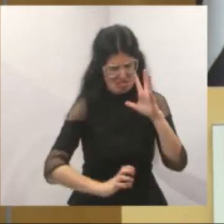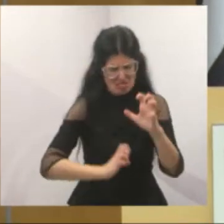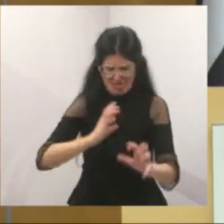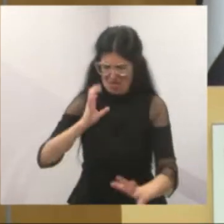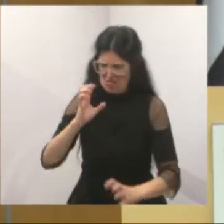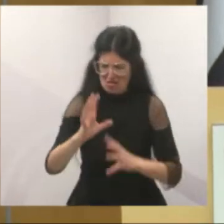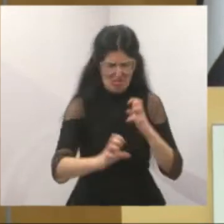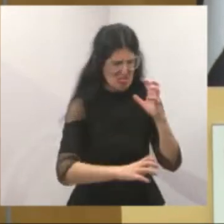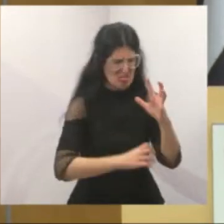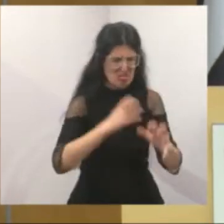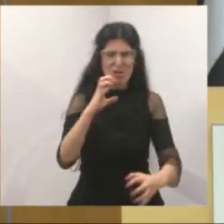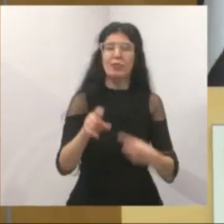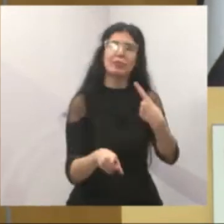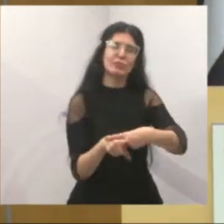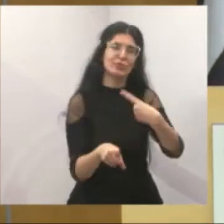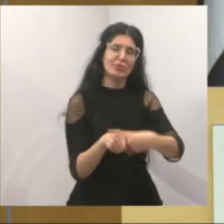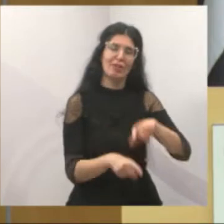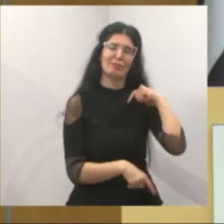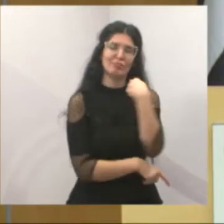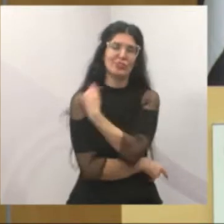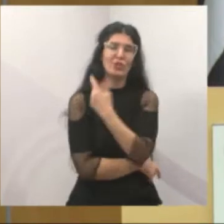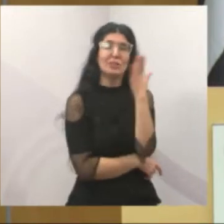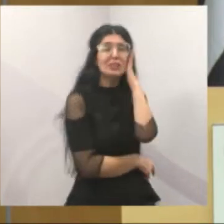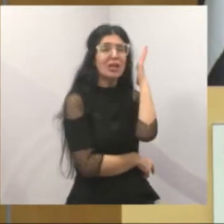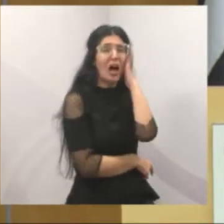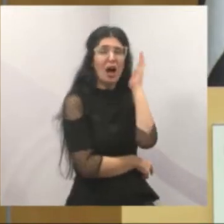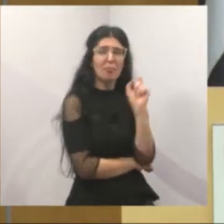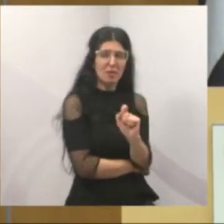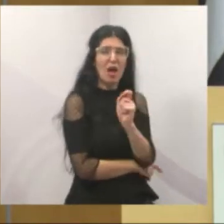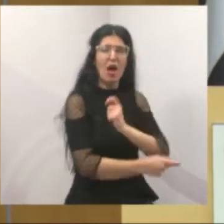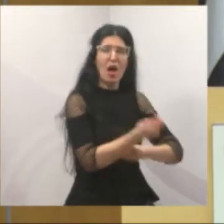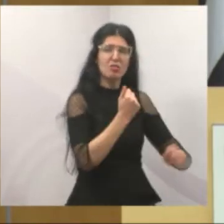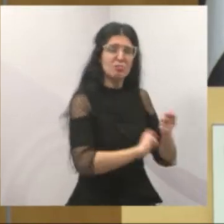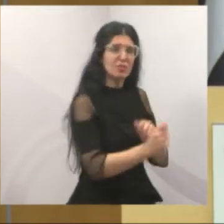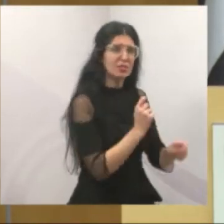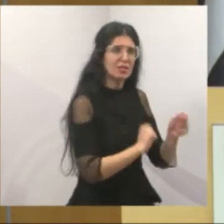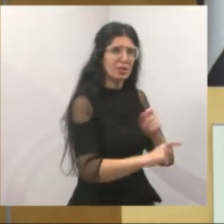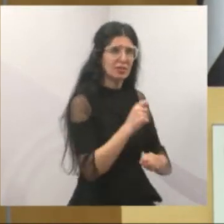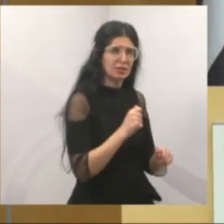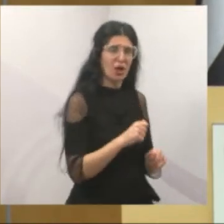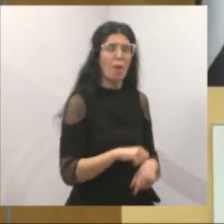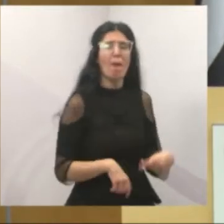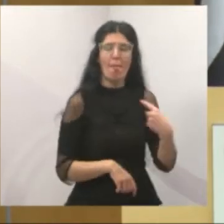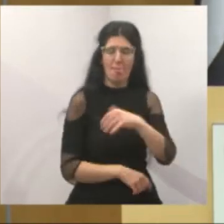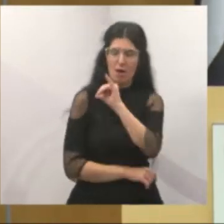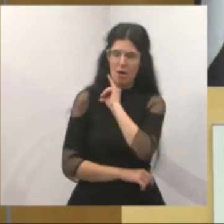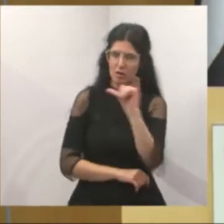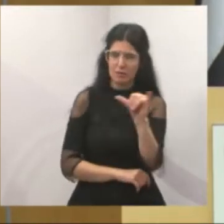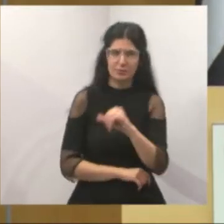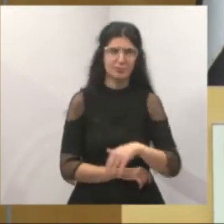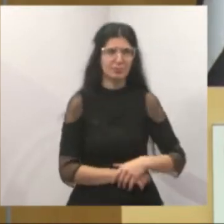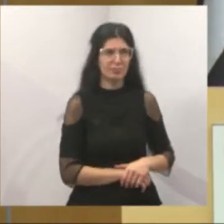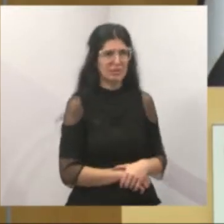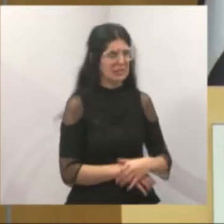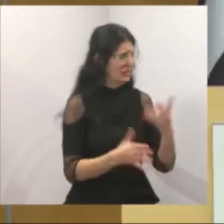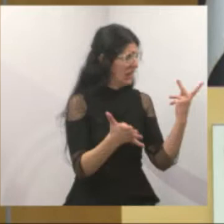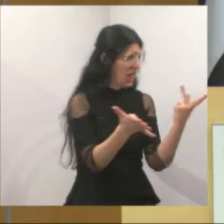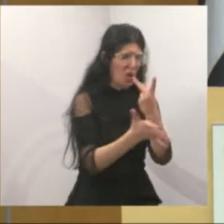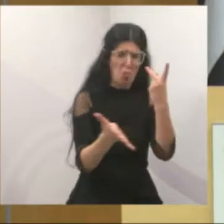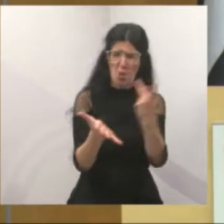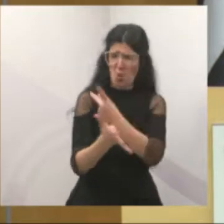que esquentaram? Porque a gente sabe que a administração, como eu tenho dito, está colecionando